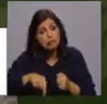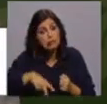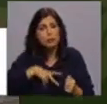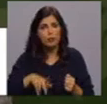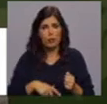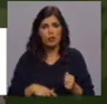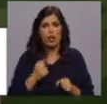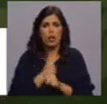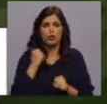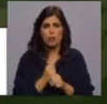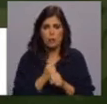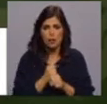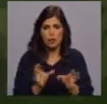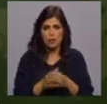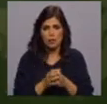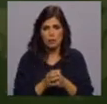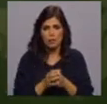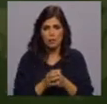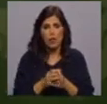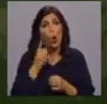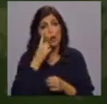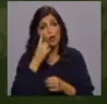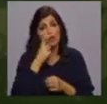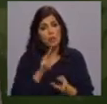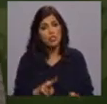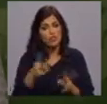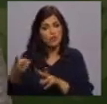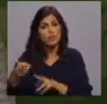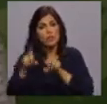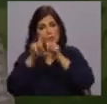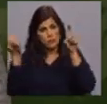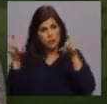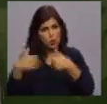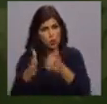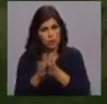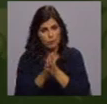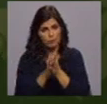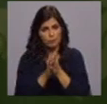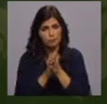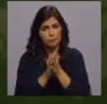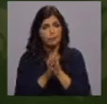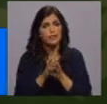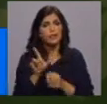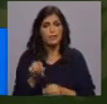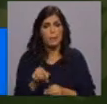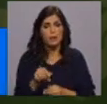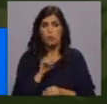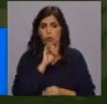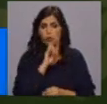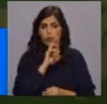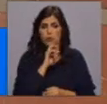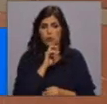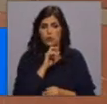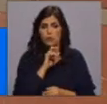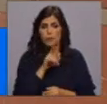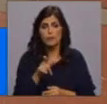fazer toda a transferência de know-how para as empresas e, inclusive, podermos fazer o